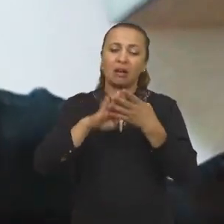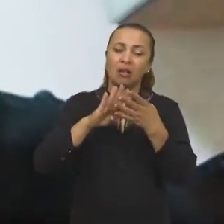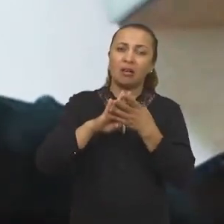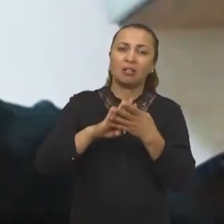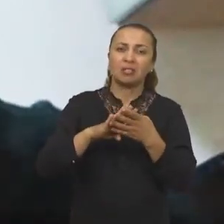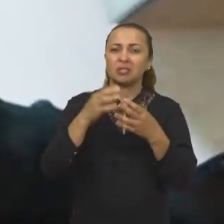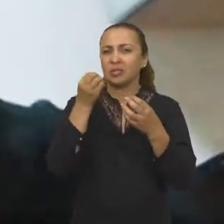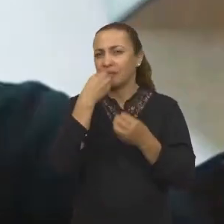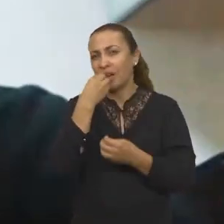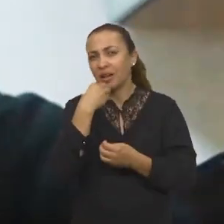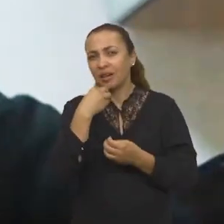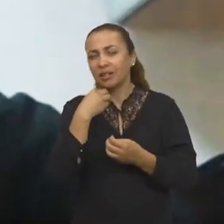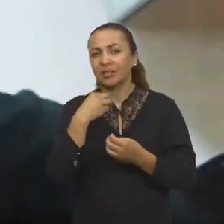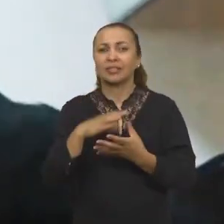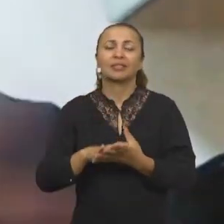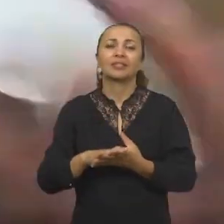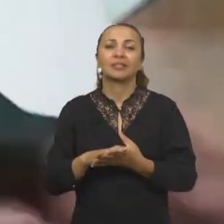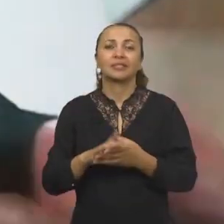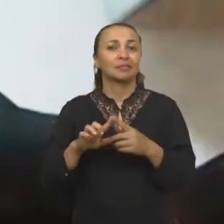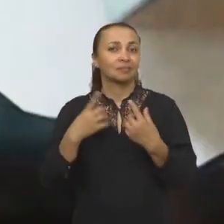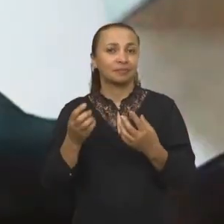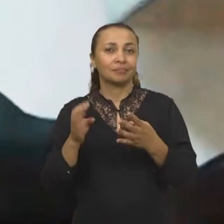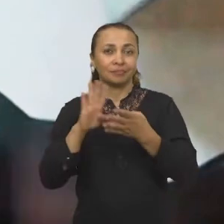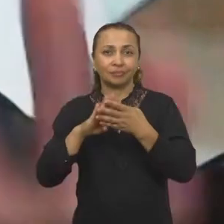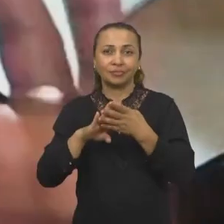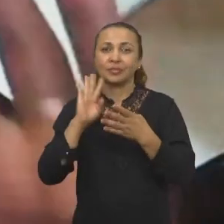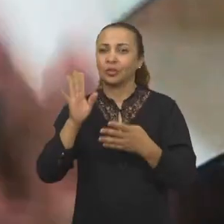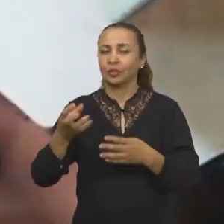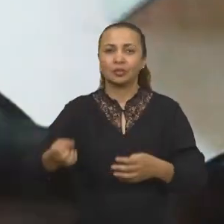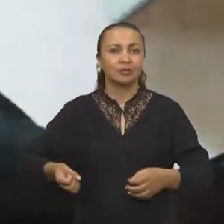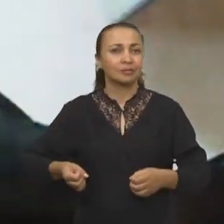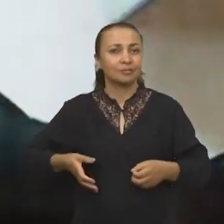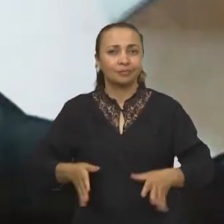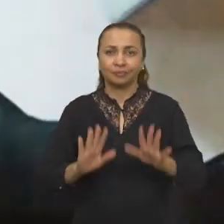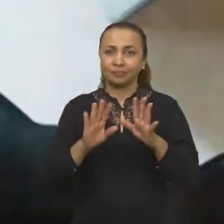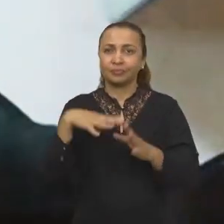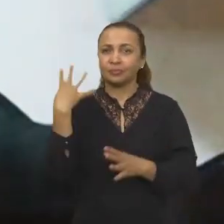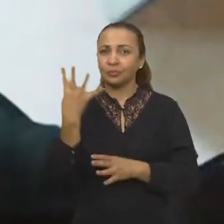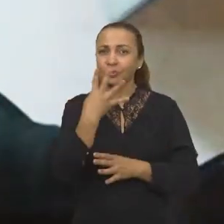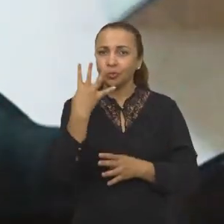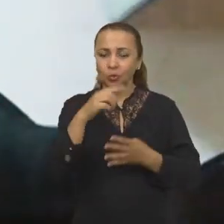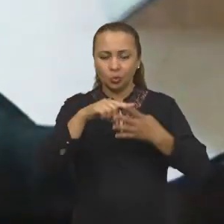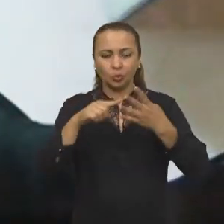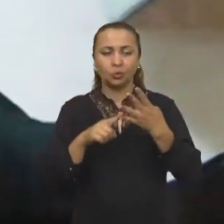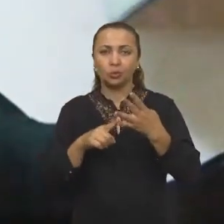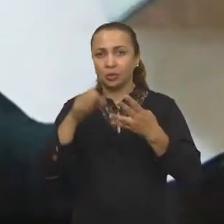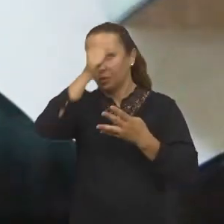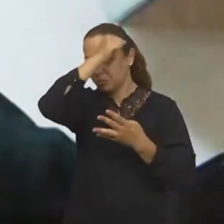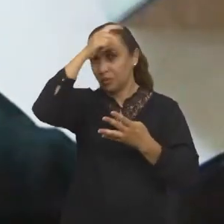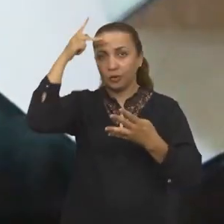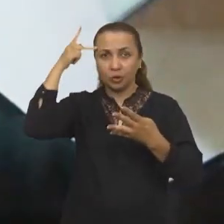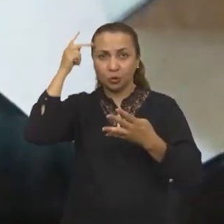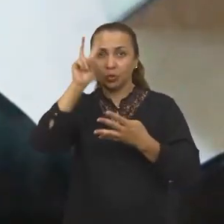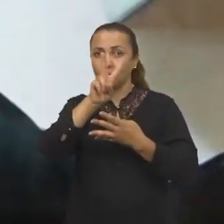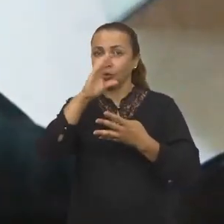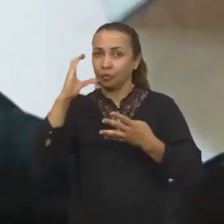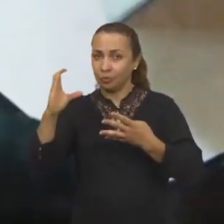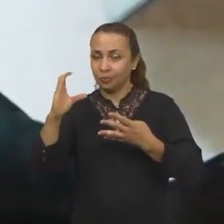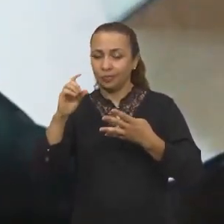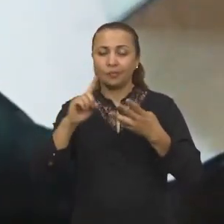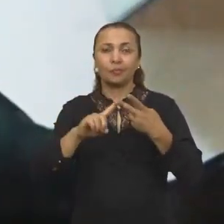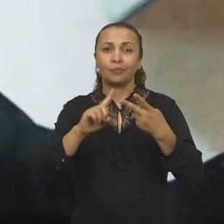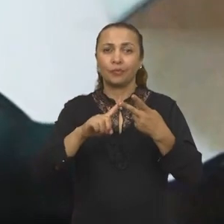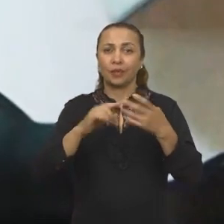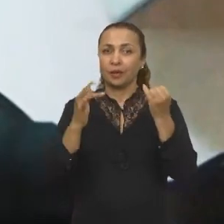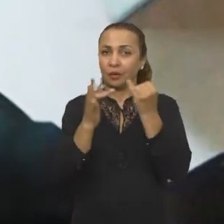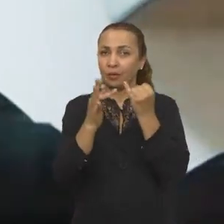sem estabilidade. Então, hoje, essa rede ela nasce com 4 atores, né? A Prefeitura de Vitória da